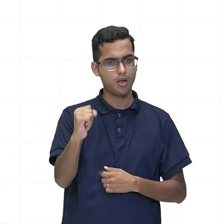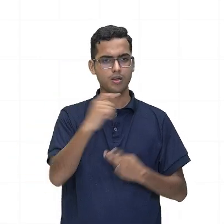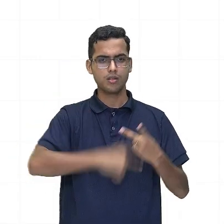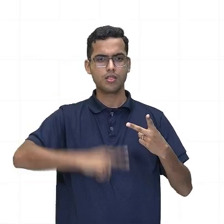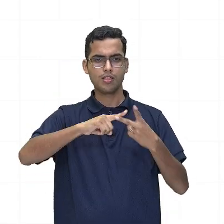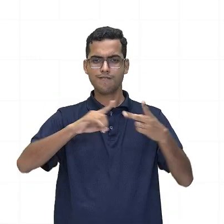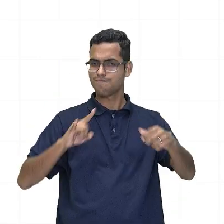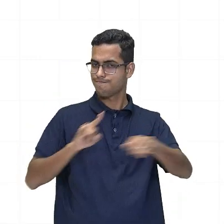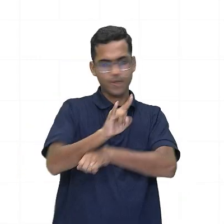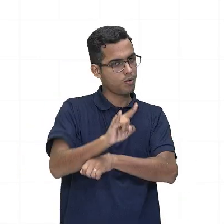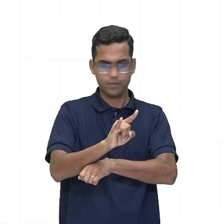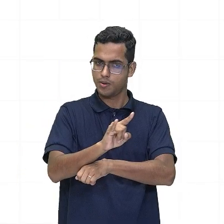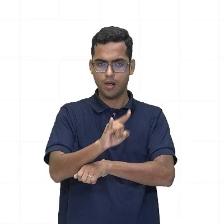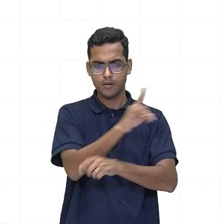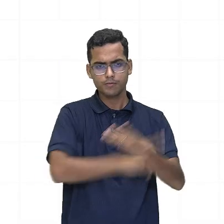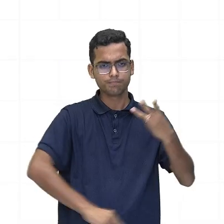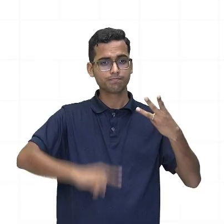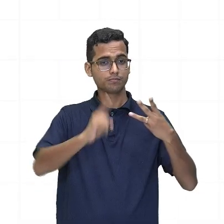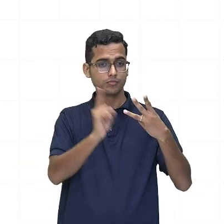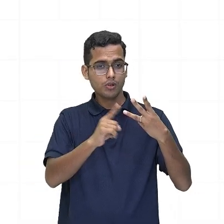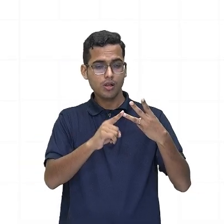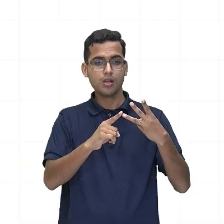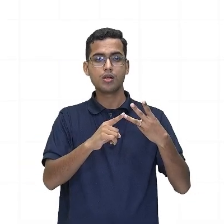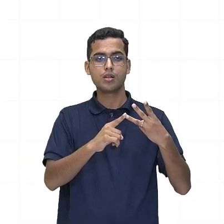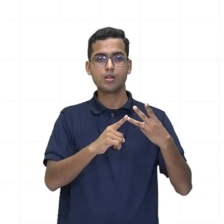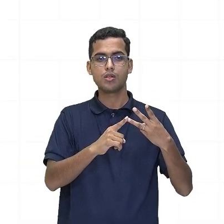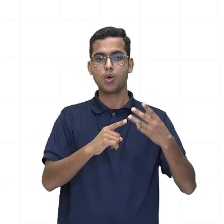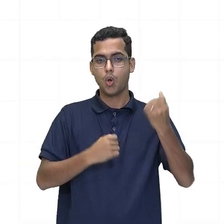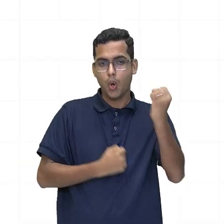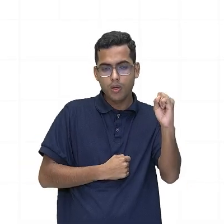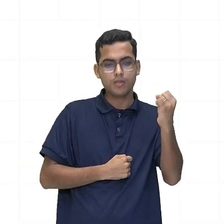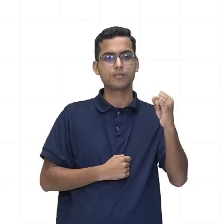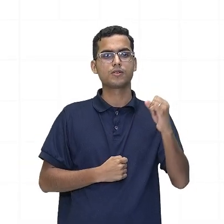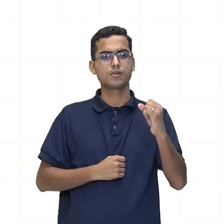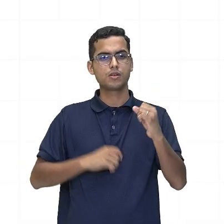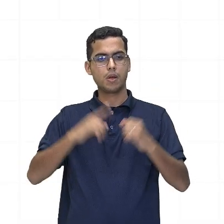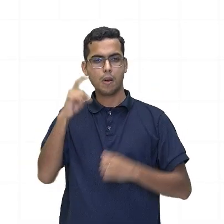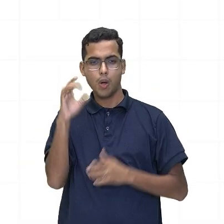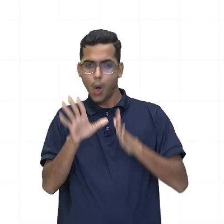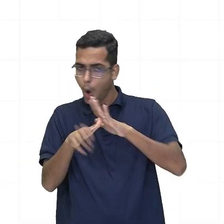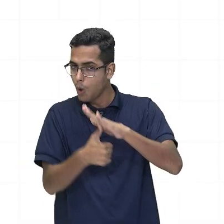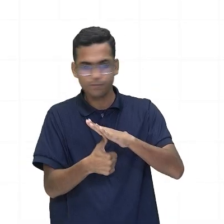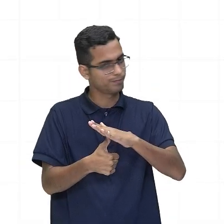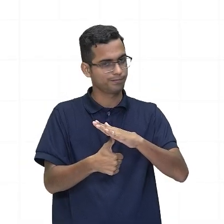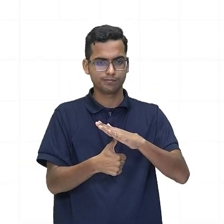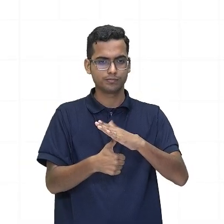não roubarás, não darás falso testemunho, não